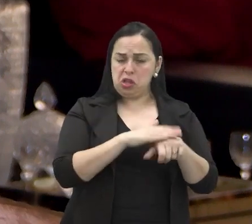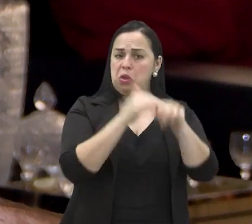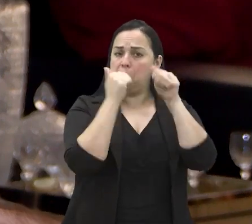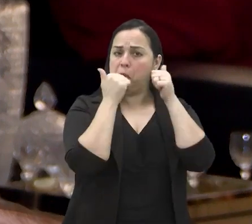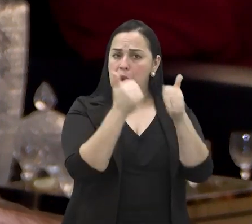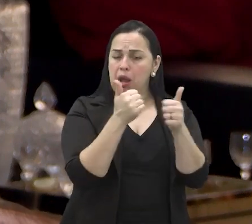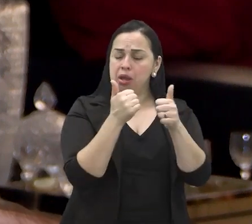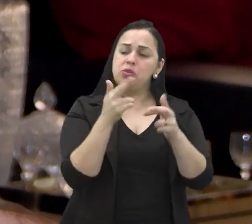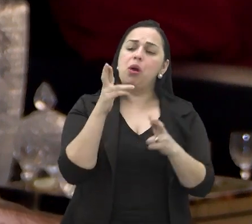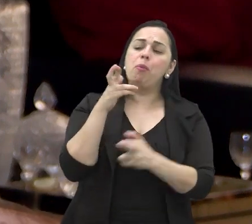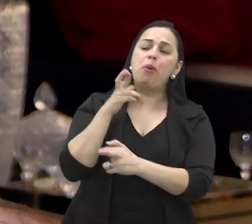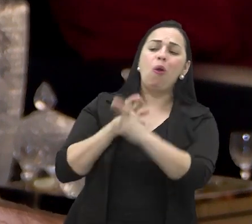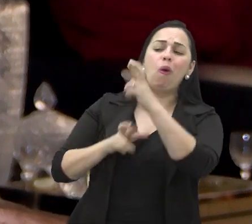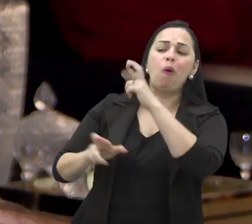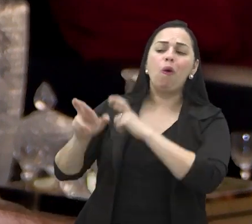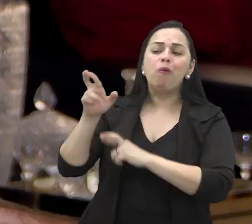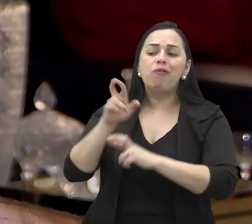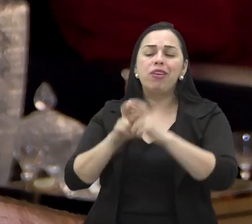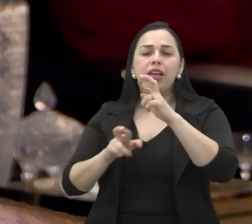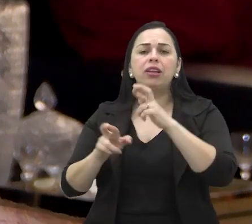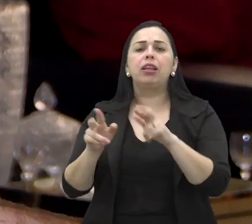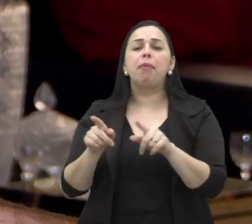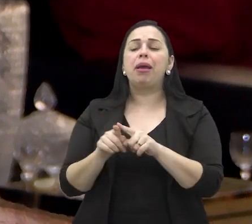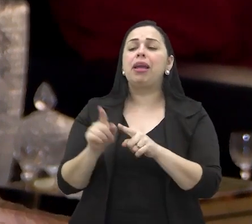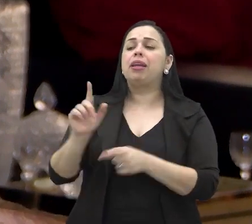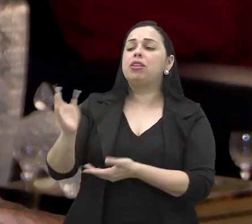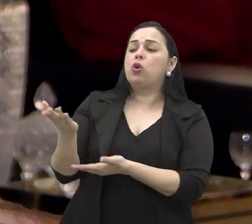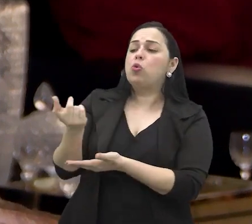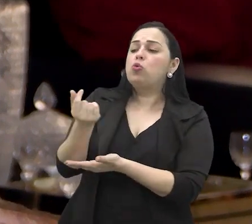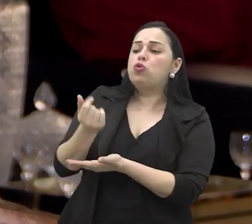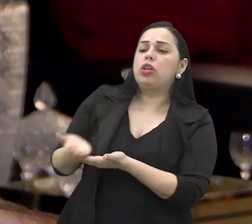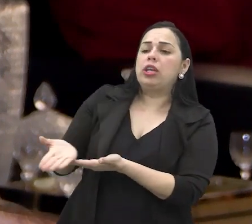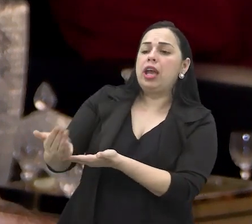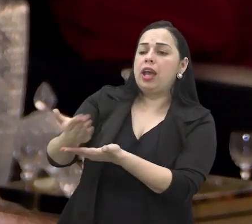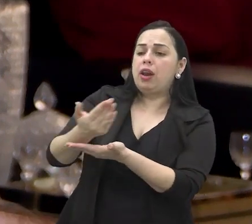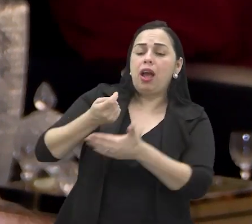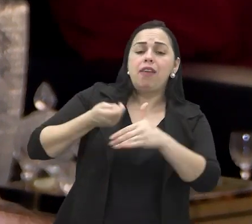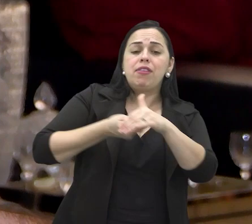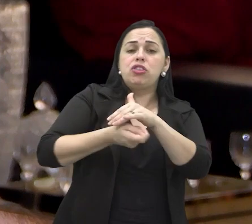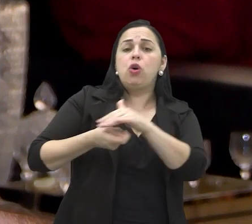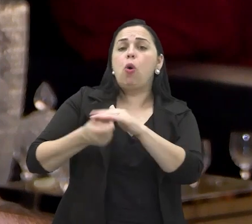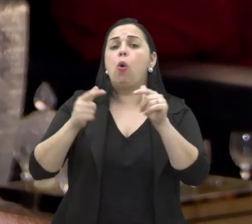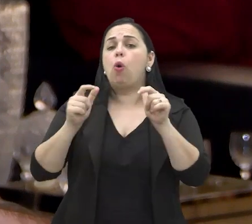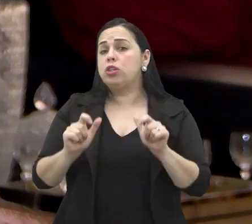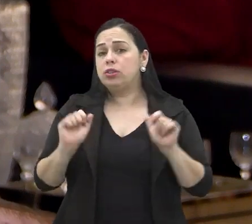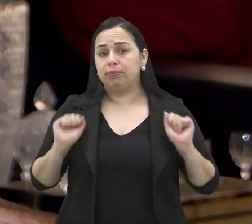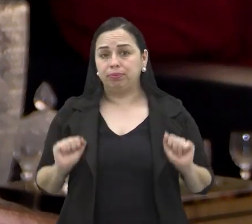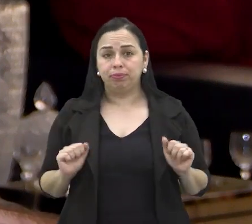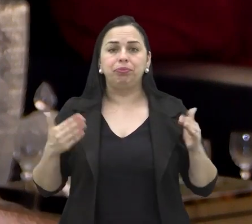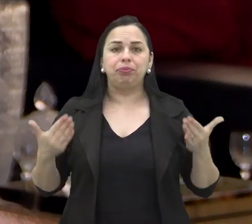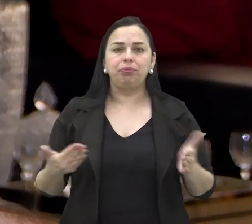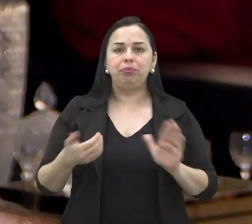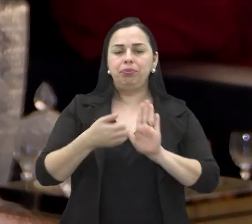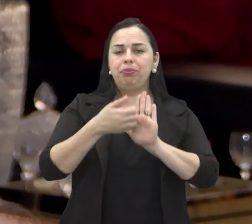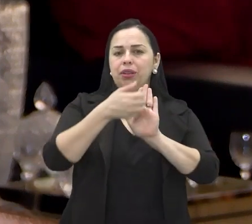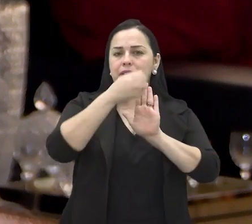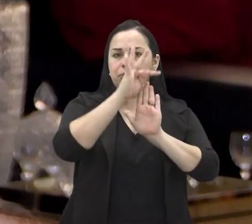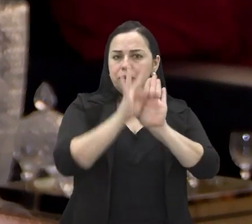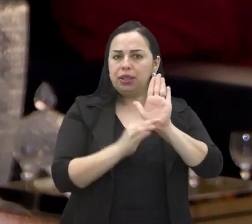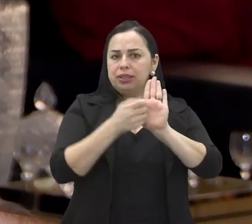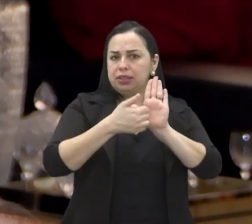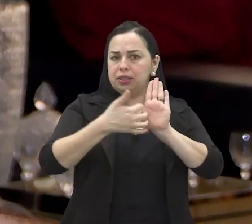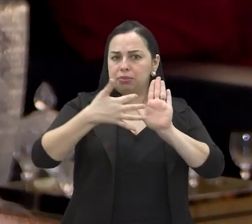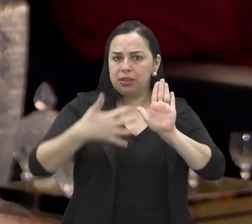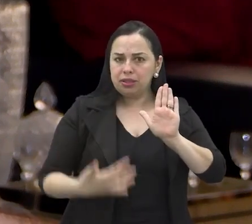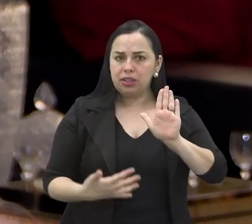sorteios, com todo o controle. Se nós vamos ter um controle nesse lado da operação, nós também vamos ter um controle,